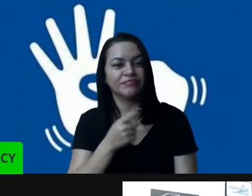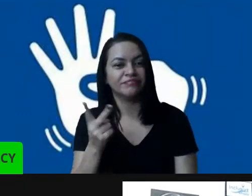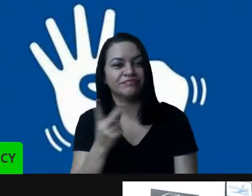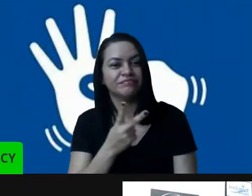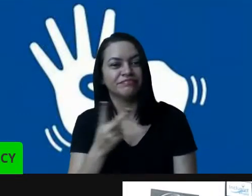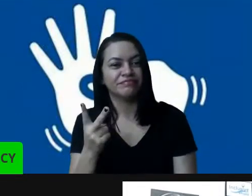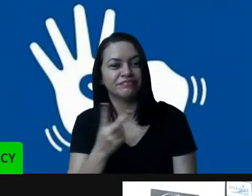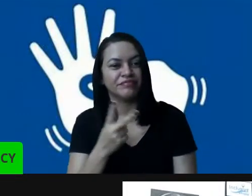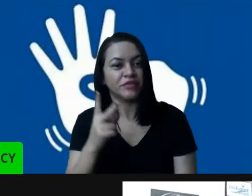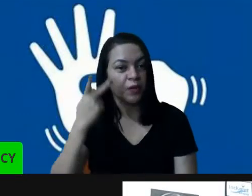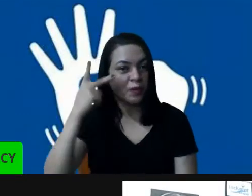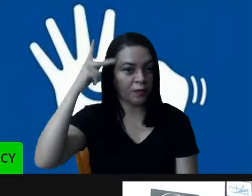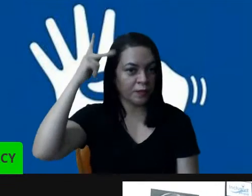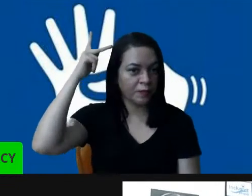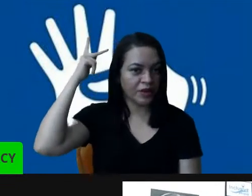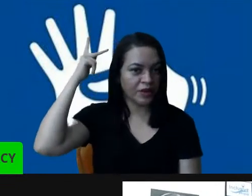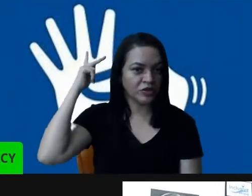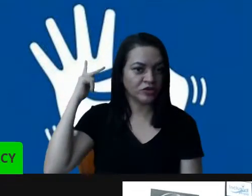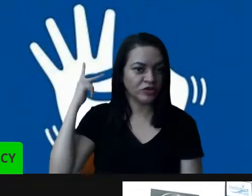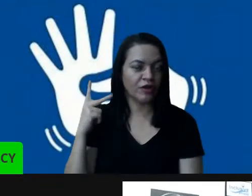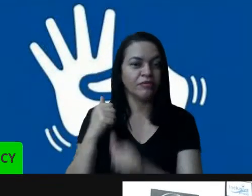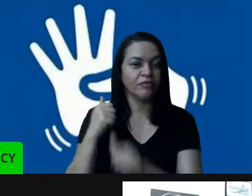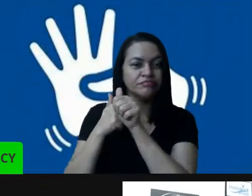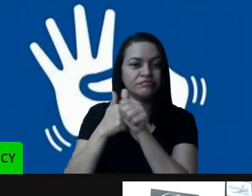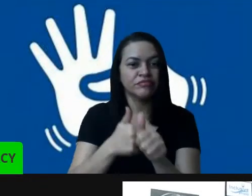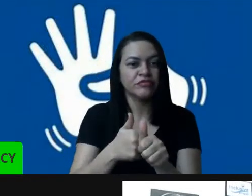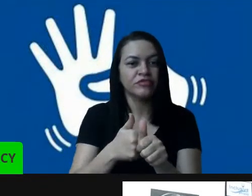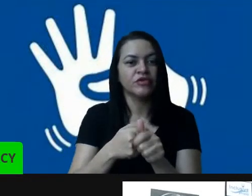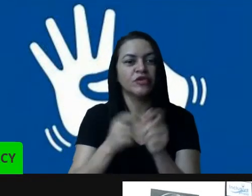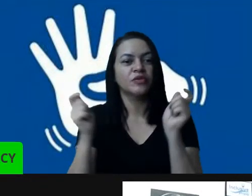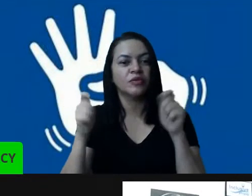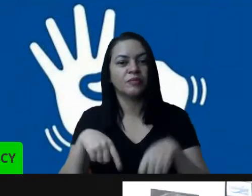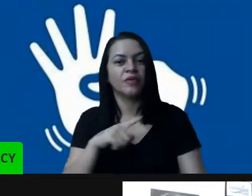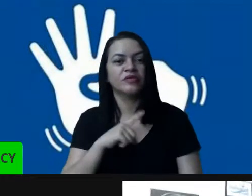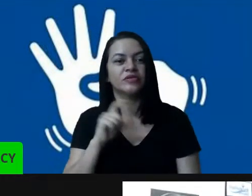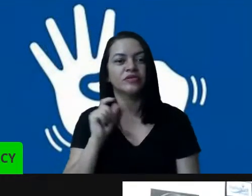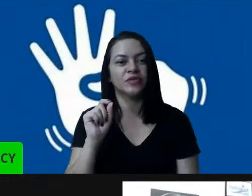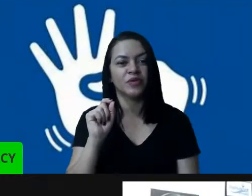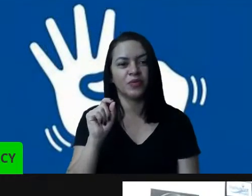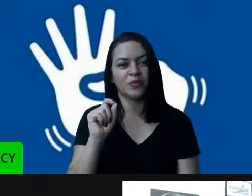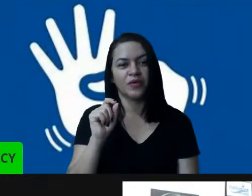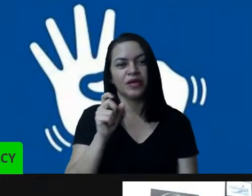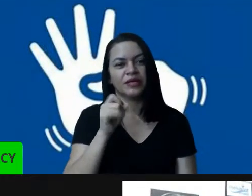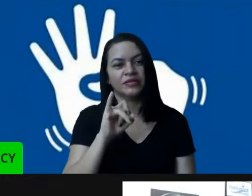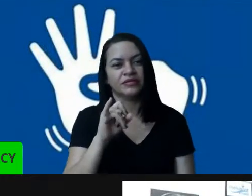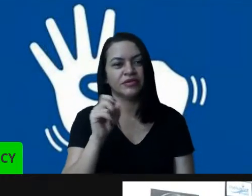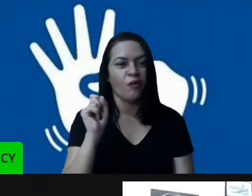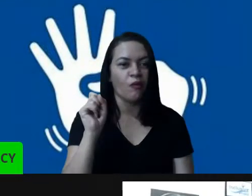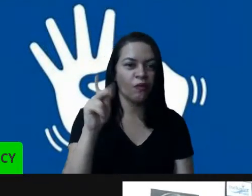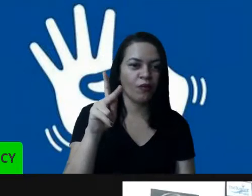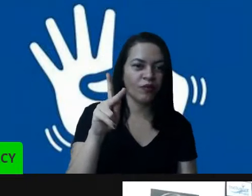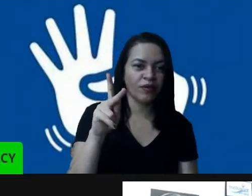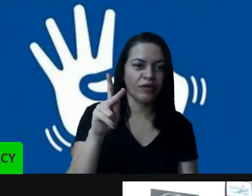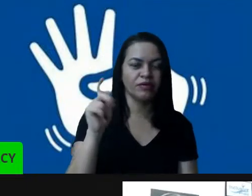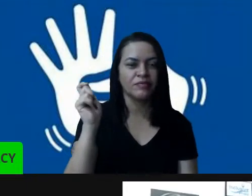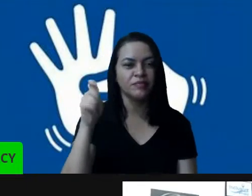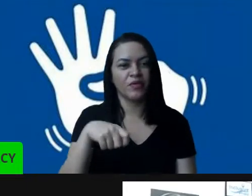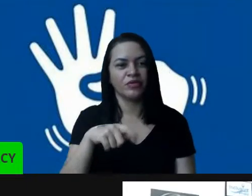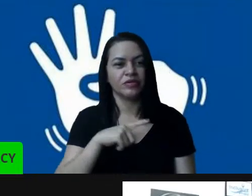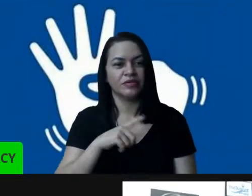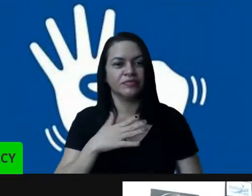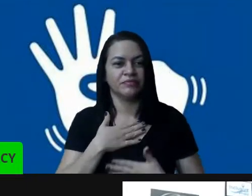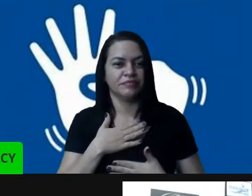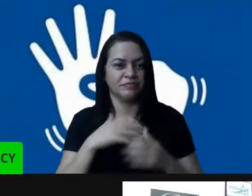também, Pajama, que elas estão acompanhando, que elas possam dar esse feedback, se está aparecendo, se está tudo ok. Pelo menos para mim está ok